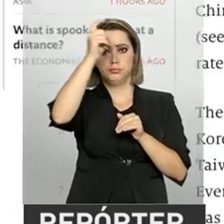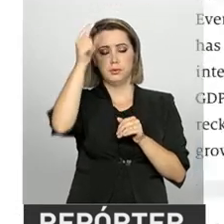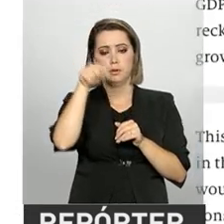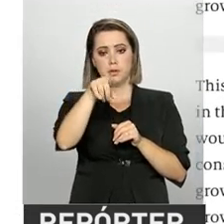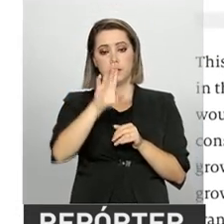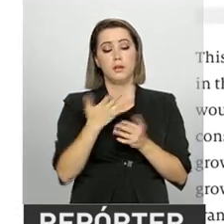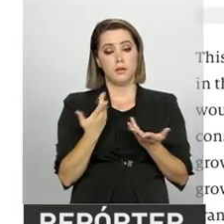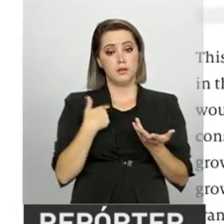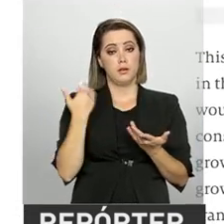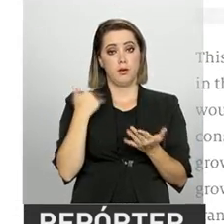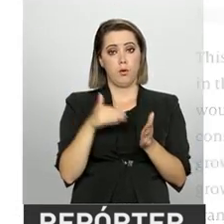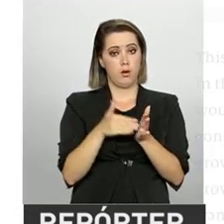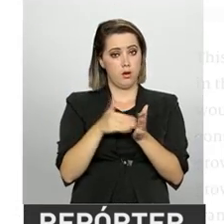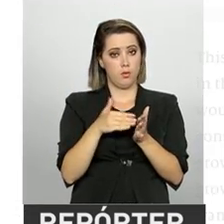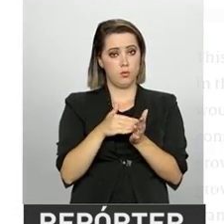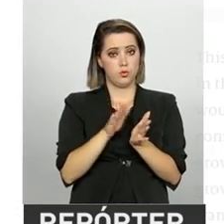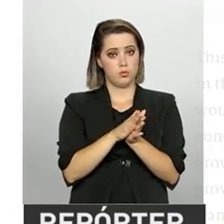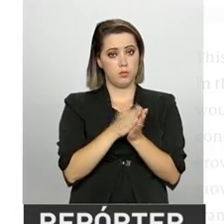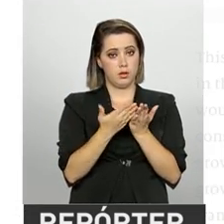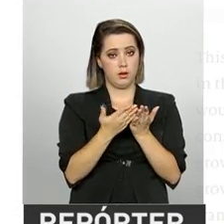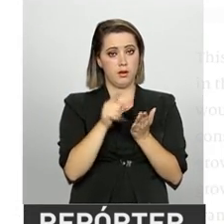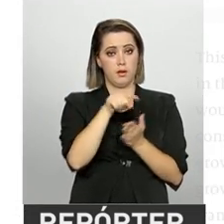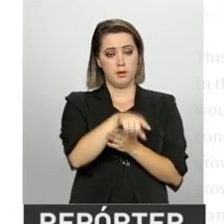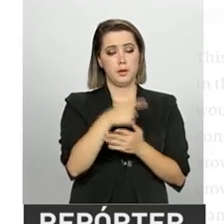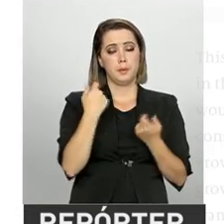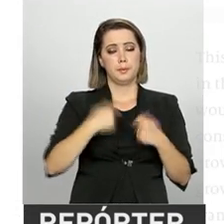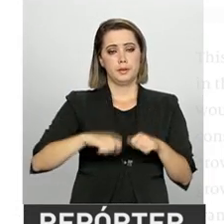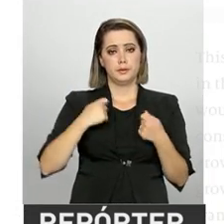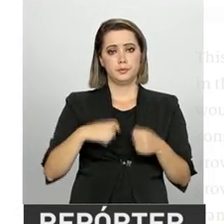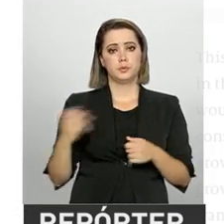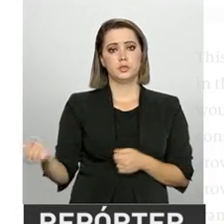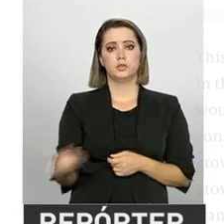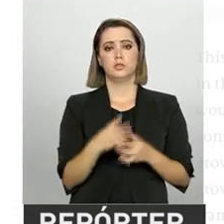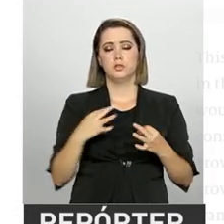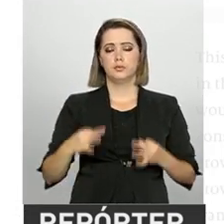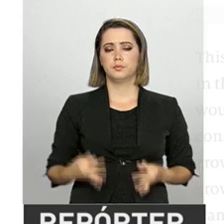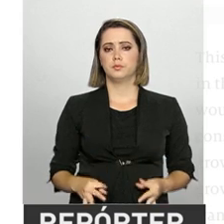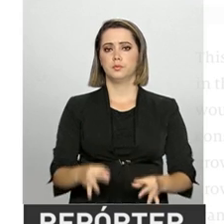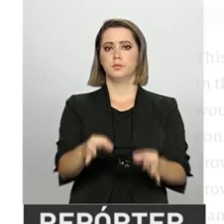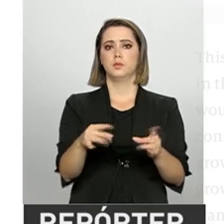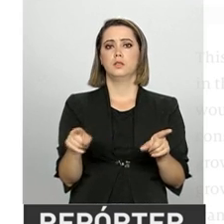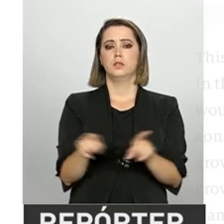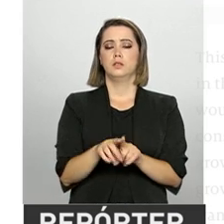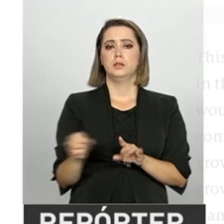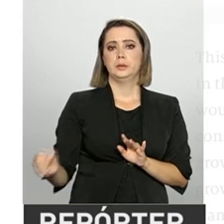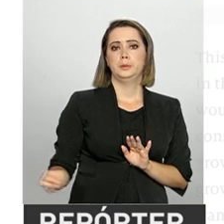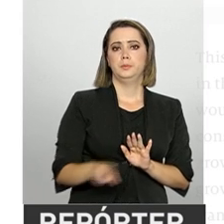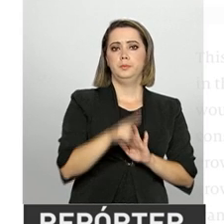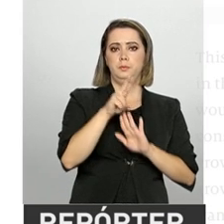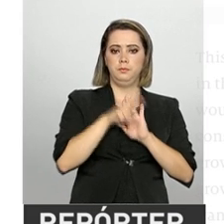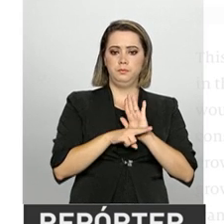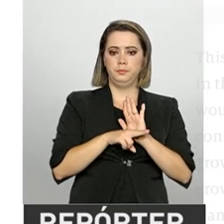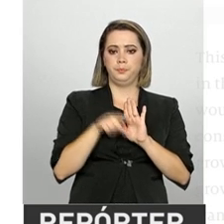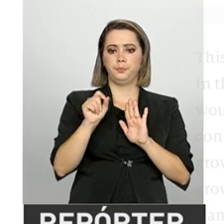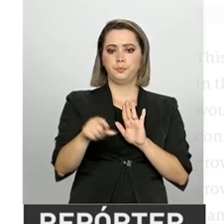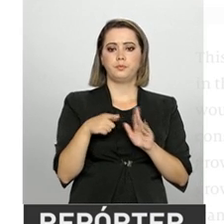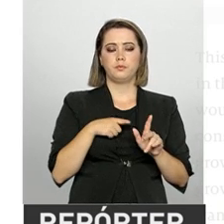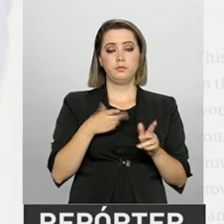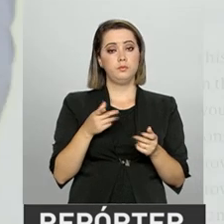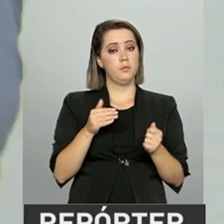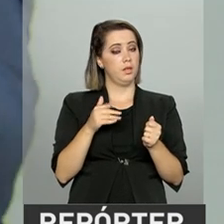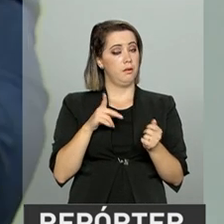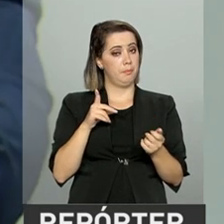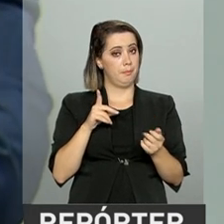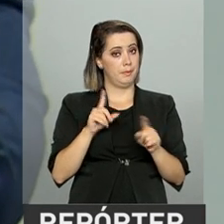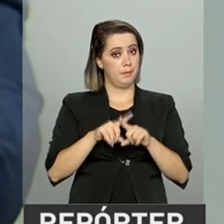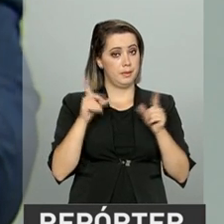economist futuro do Brasil depende disso depende da Inovação defende as reformas mas depende particularmente